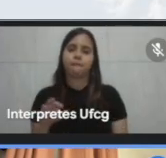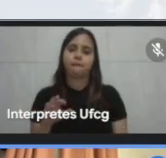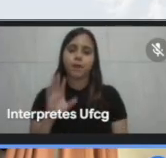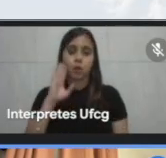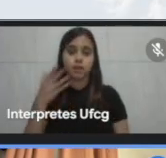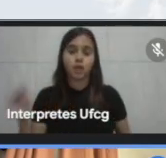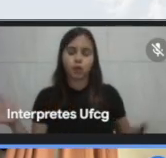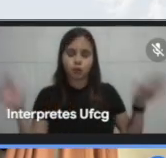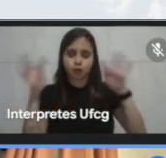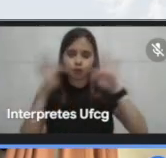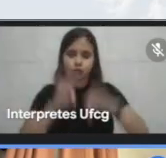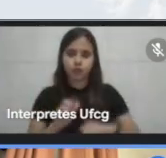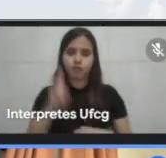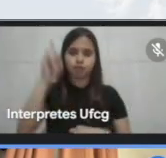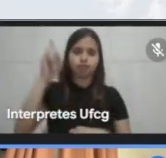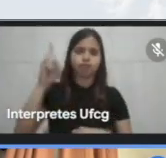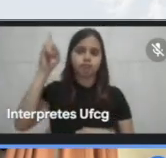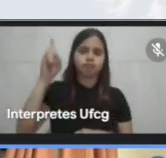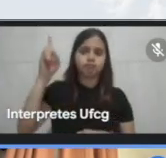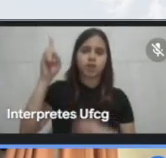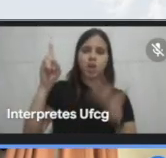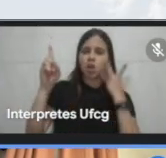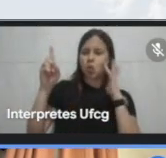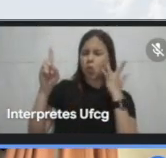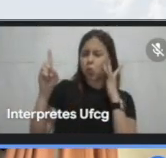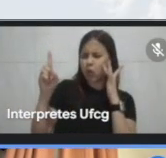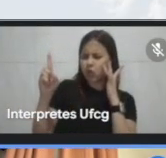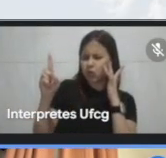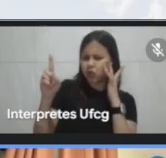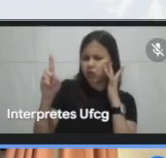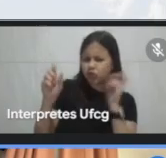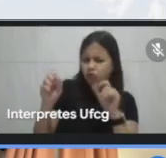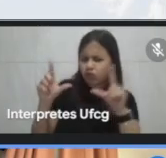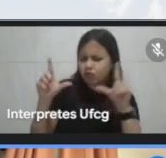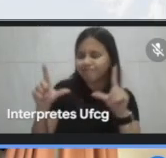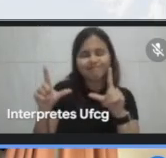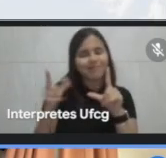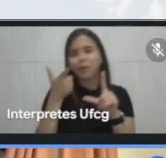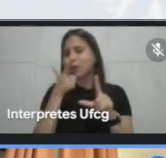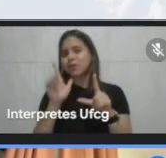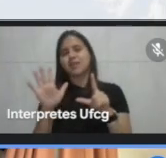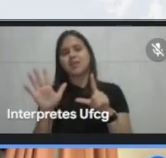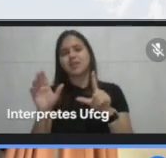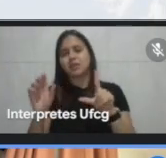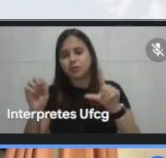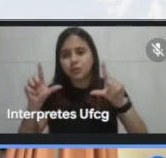cima. Acho que está um pouquinho... Não sei se eu consigo dar o zoom aqui. Nossa, não consigo.